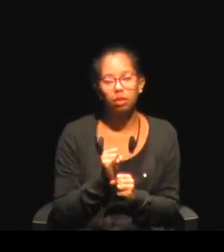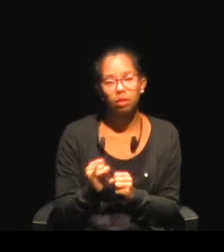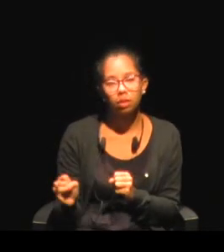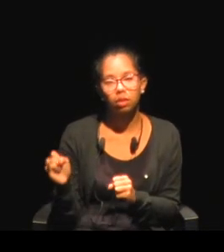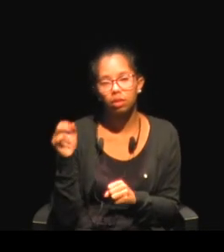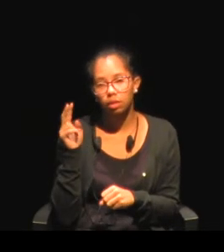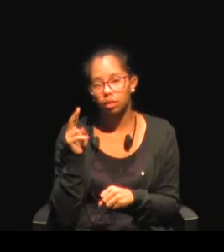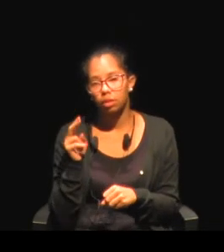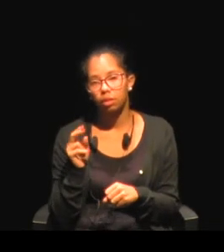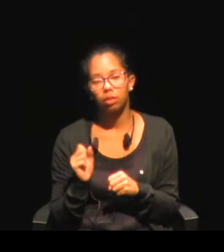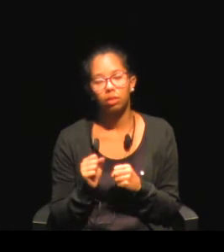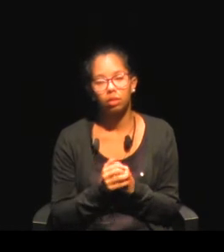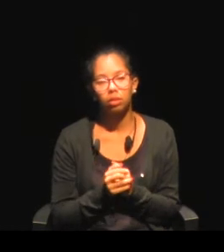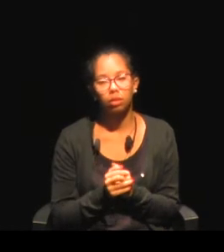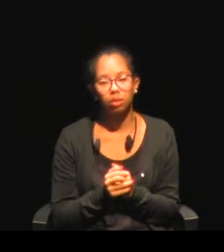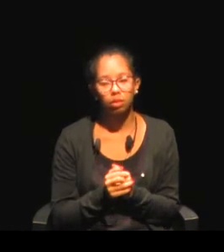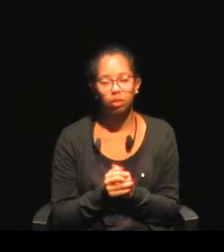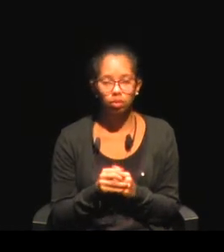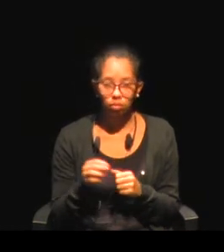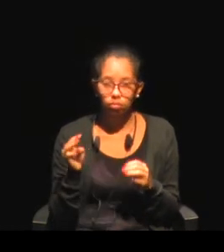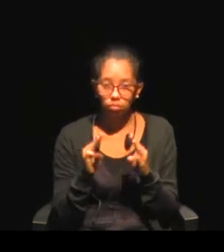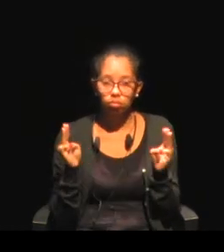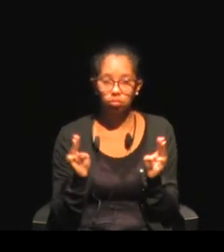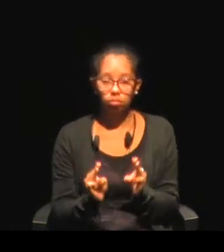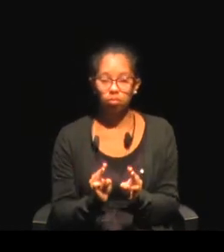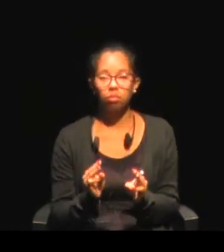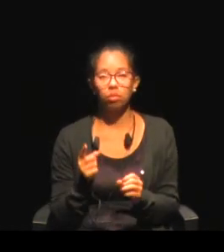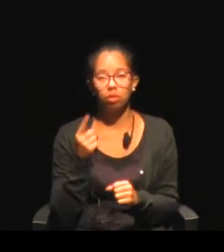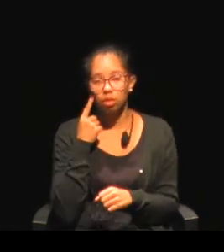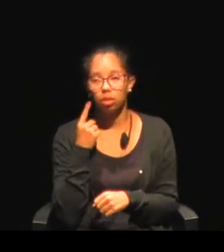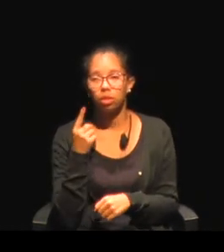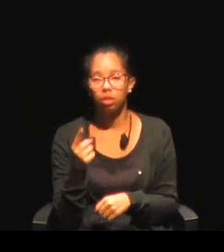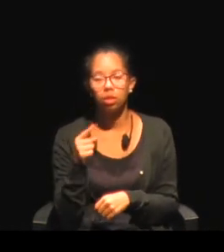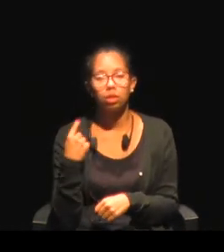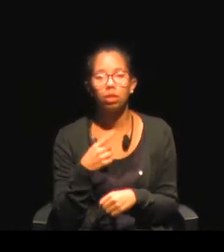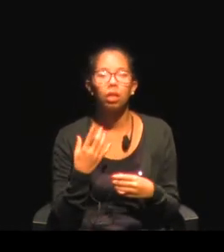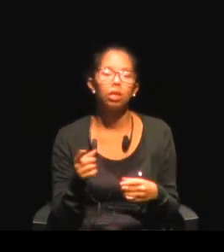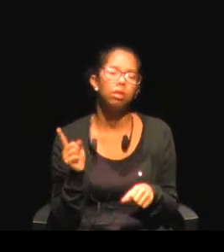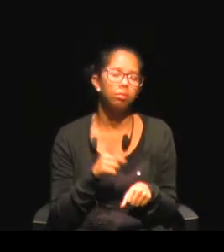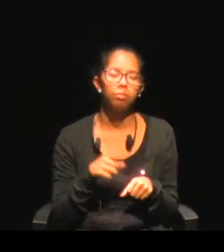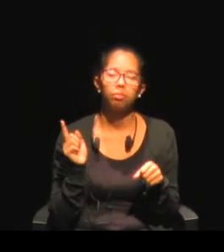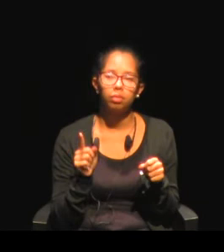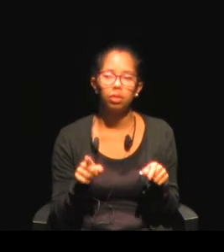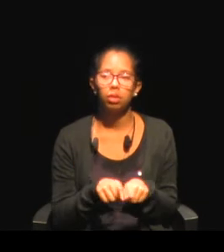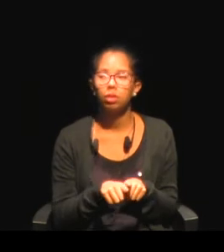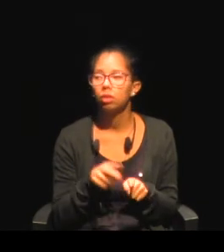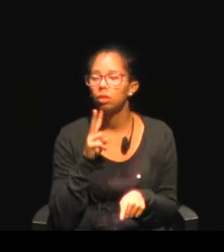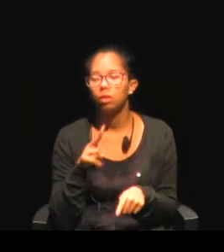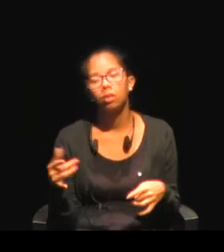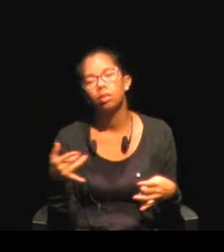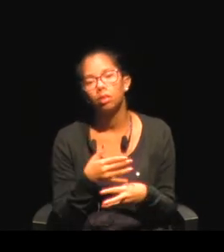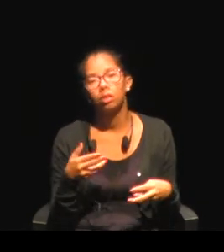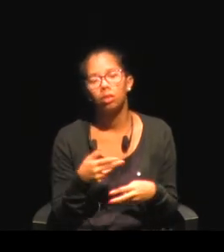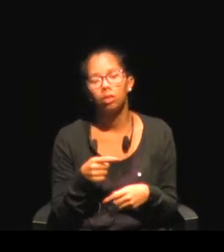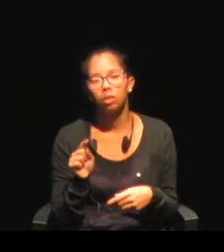formavam o desenho da cidade, então, jesuítico guarani. Aqui dá para ver esse avarandado